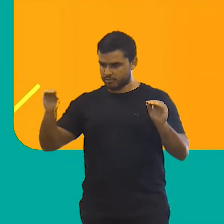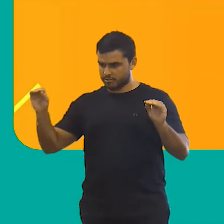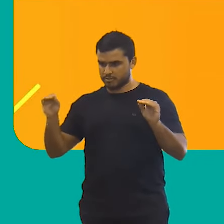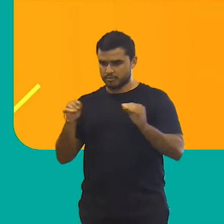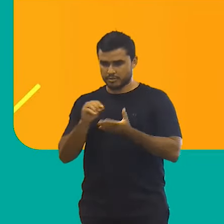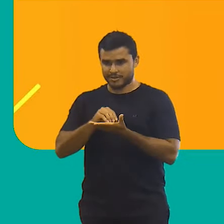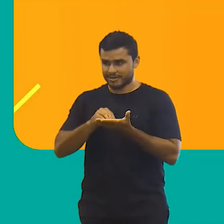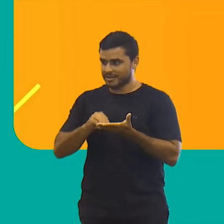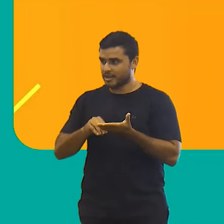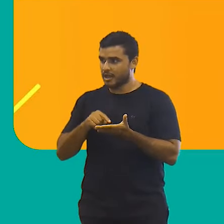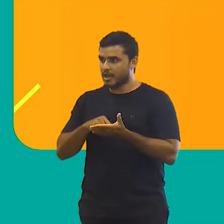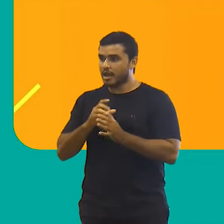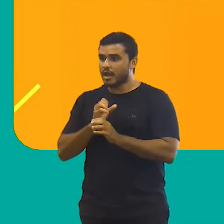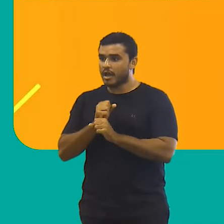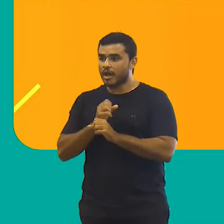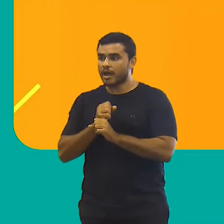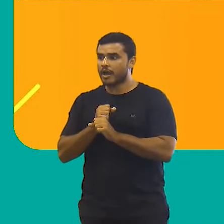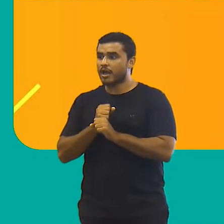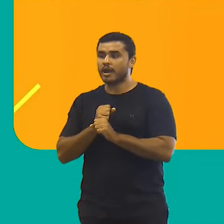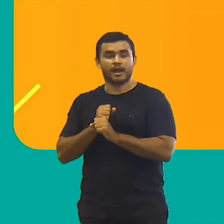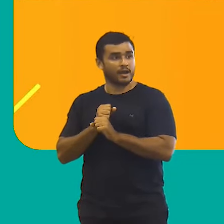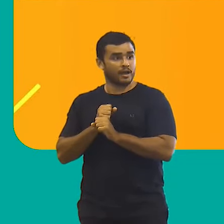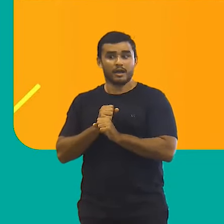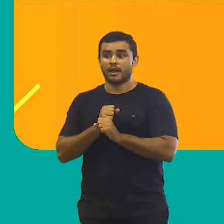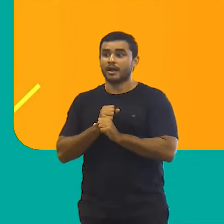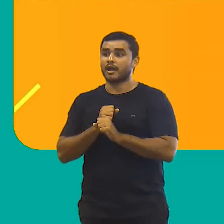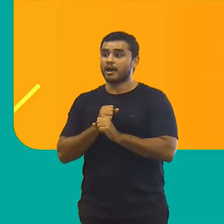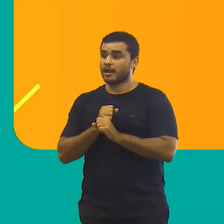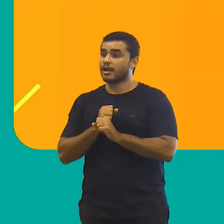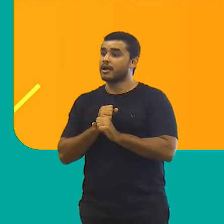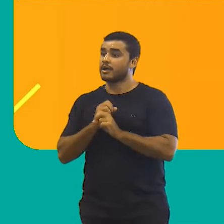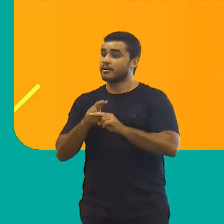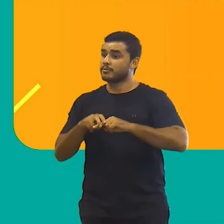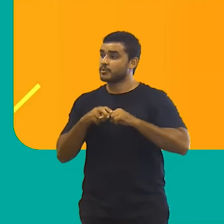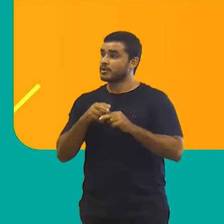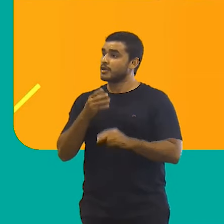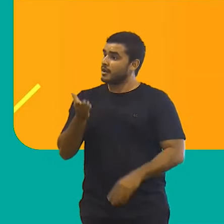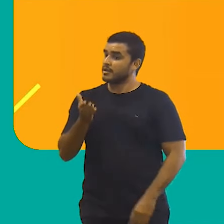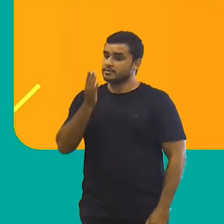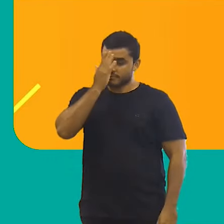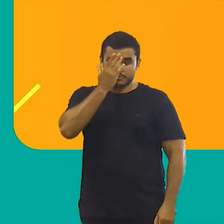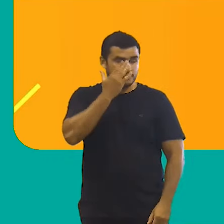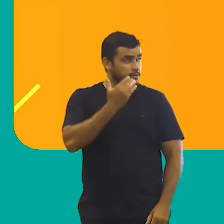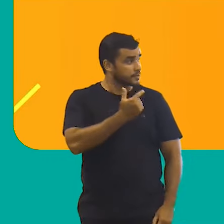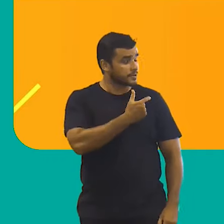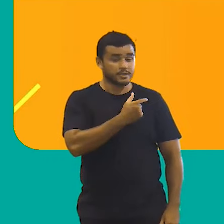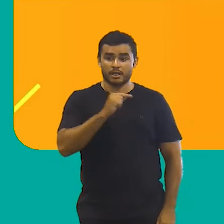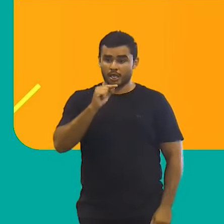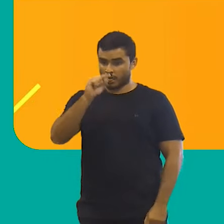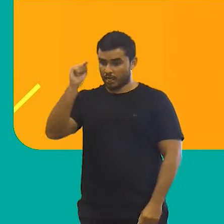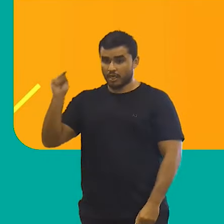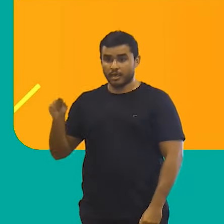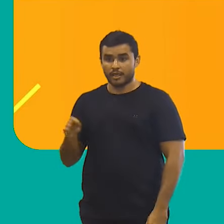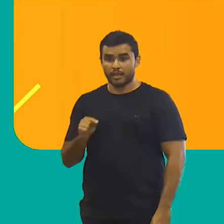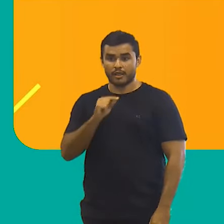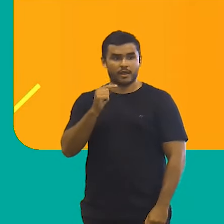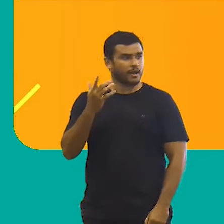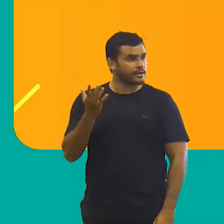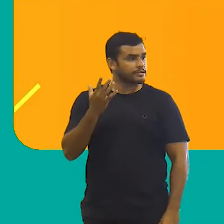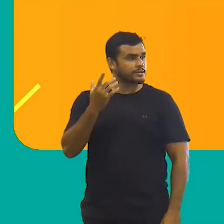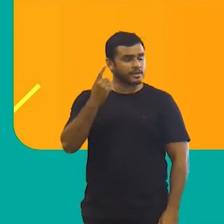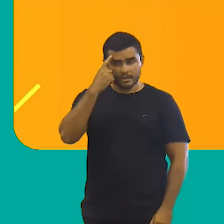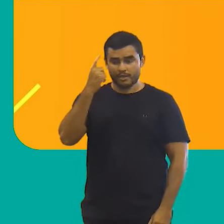dados, você comparou e concluiu. Foram 3 operações mentais que